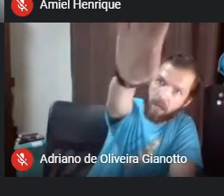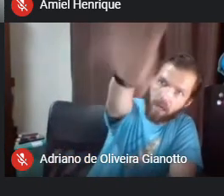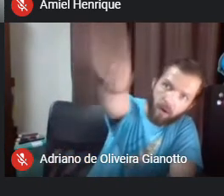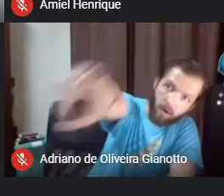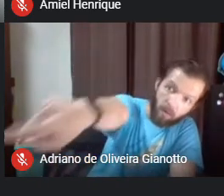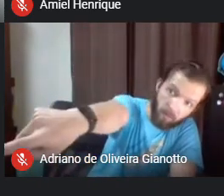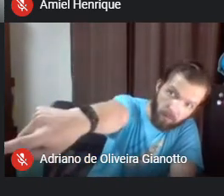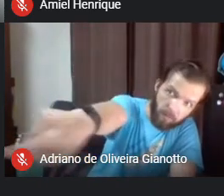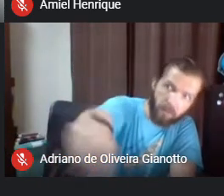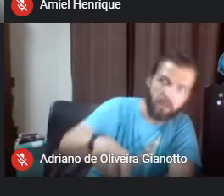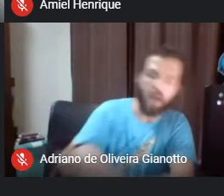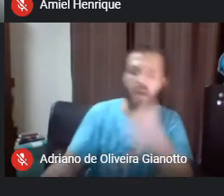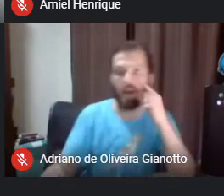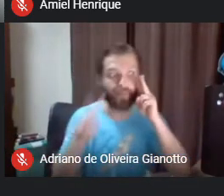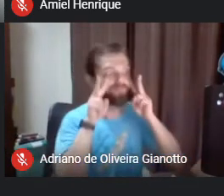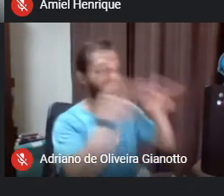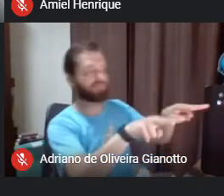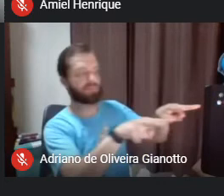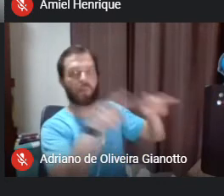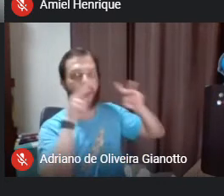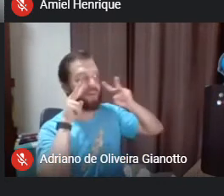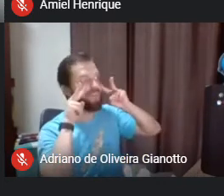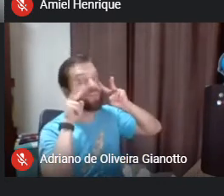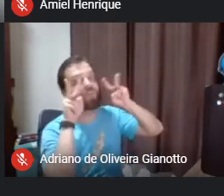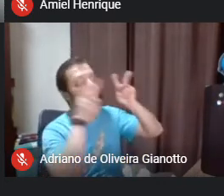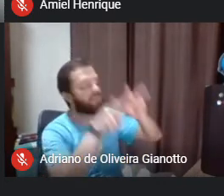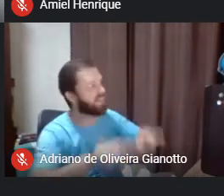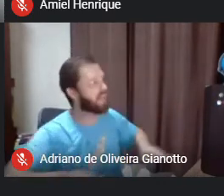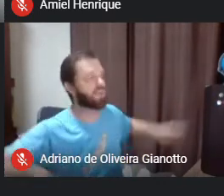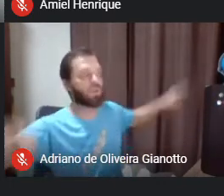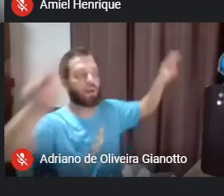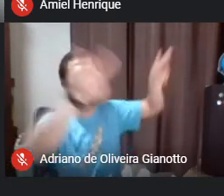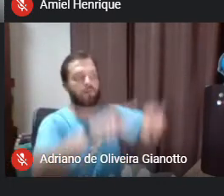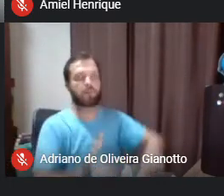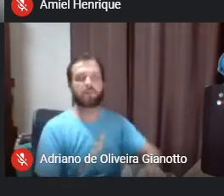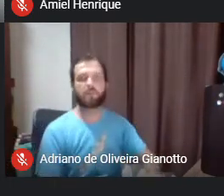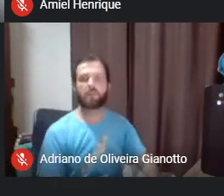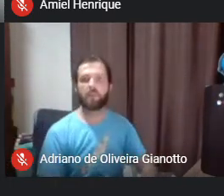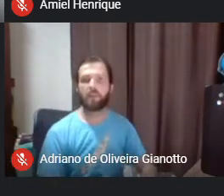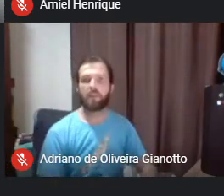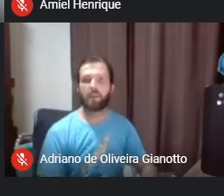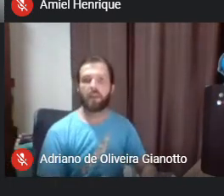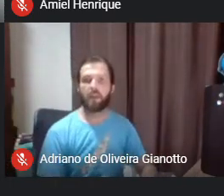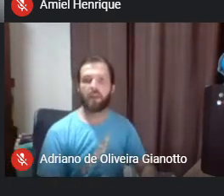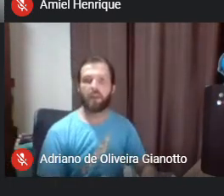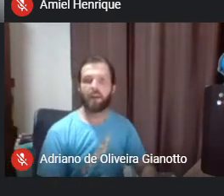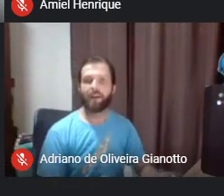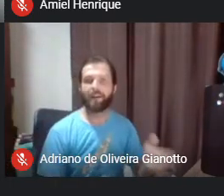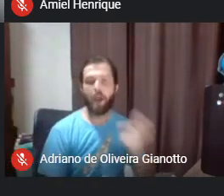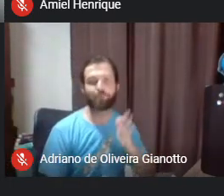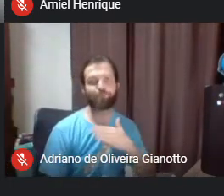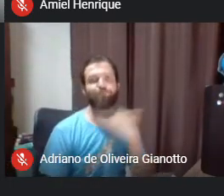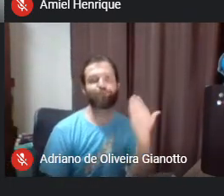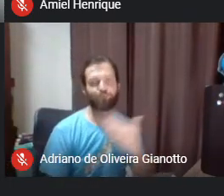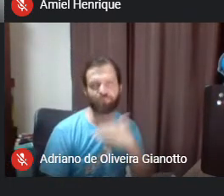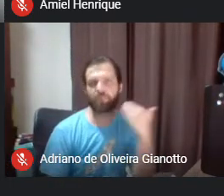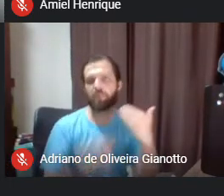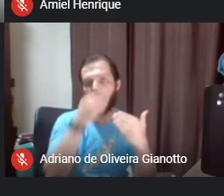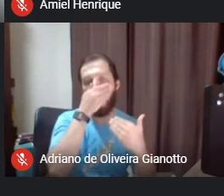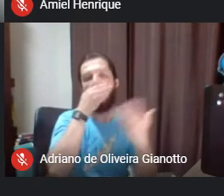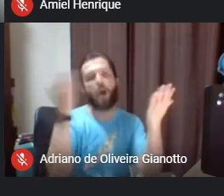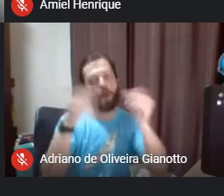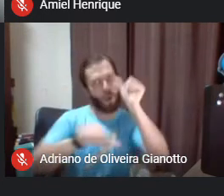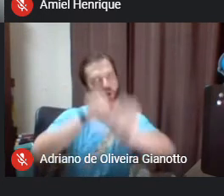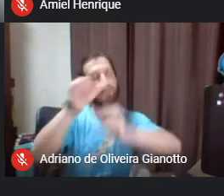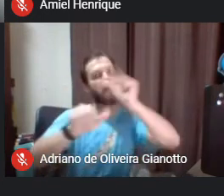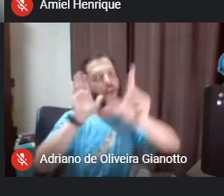né, entrar no campo de visão dessa pessoa e pelo menos sinalizar com a mão, ó, encosta, encosta. Ela tem que entender que pode